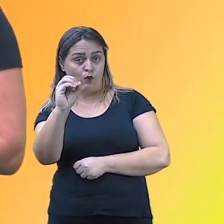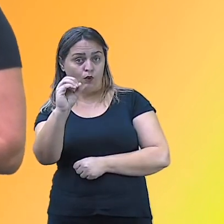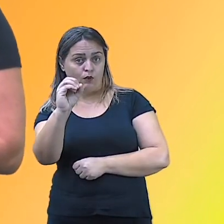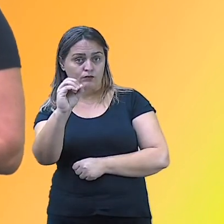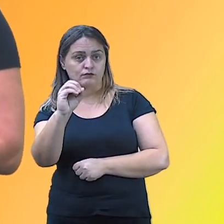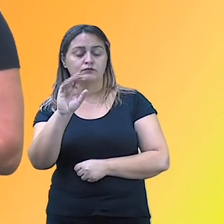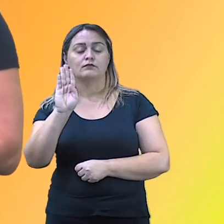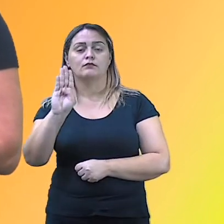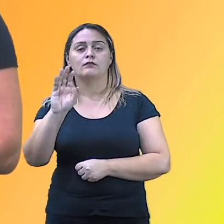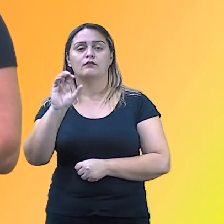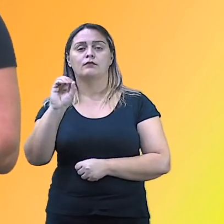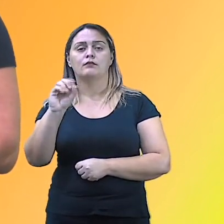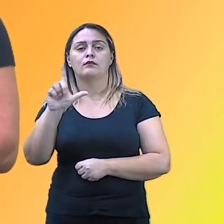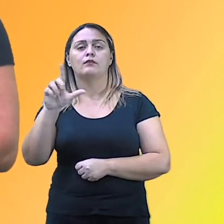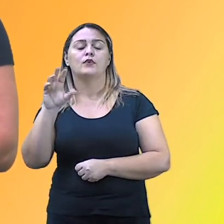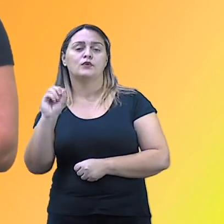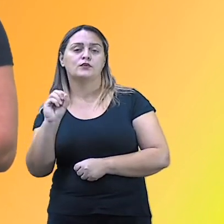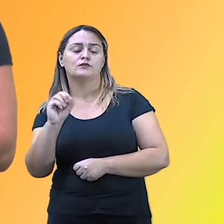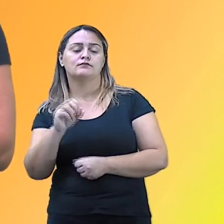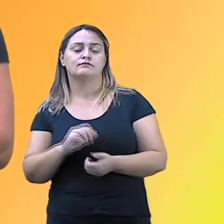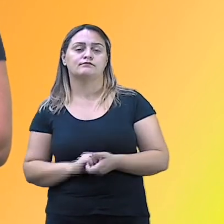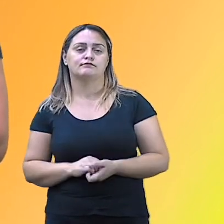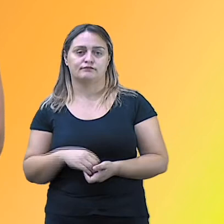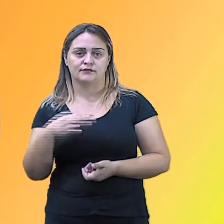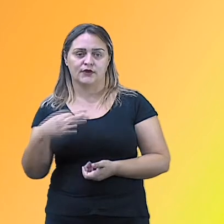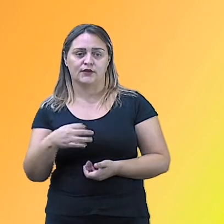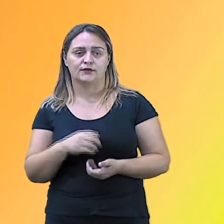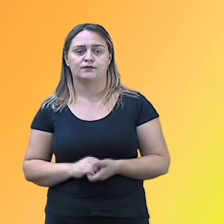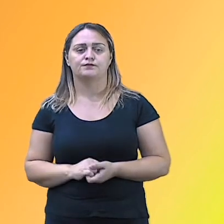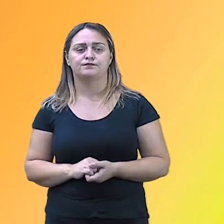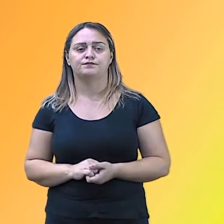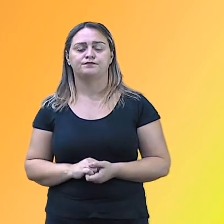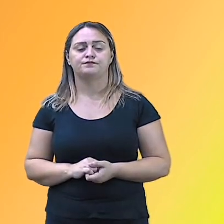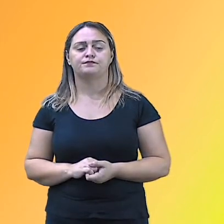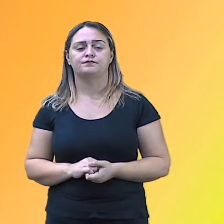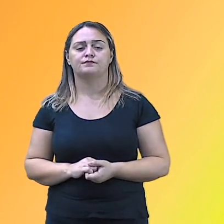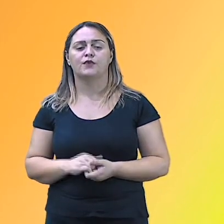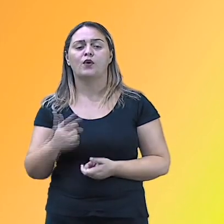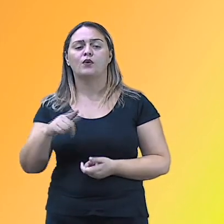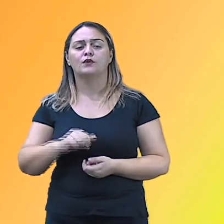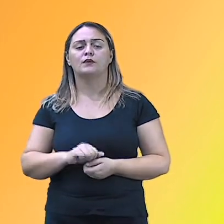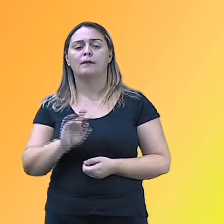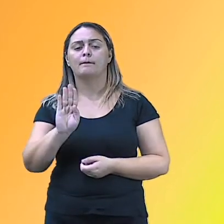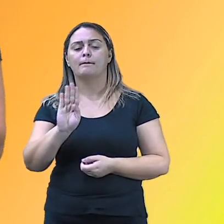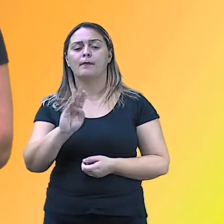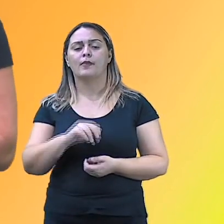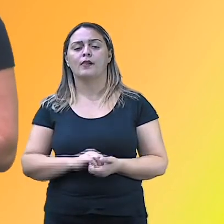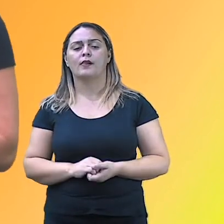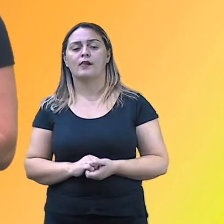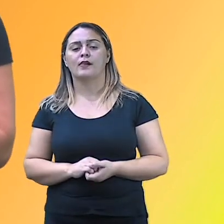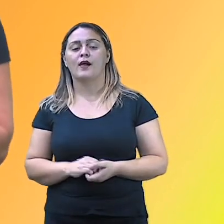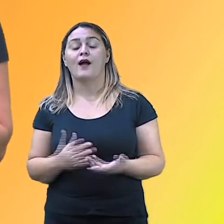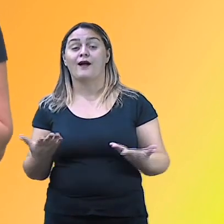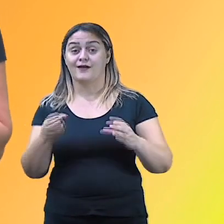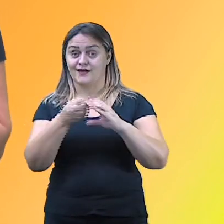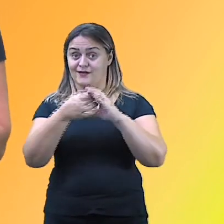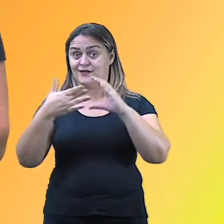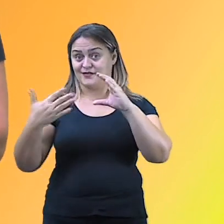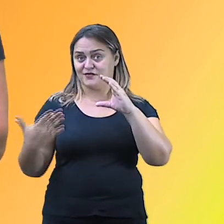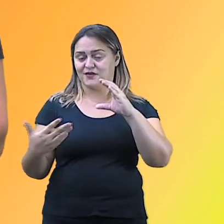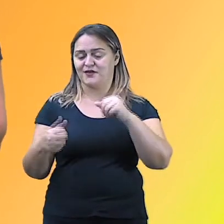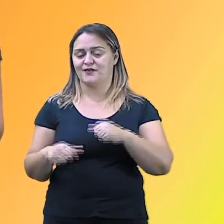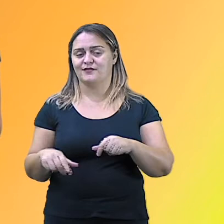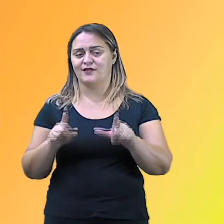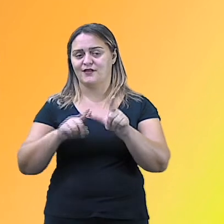bolo, objeto direto. Próxima. Vamos classificar, já ia me